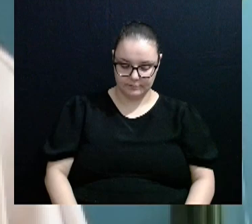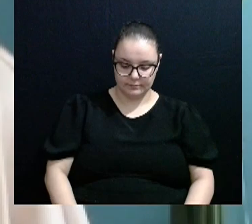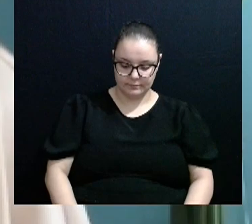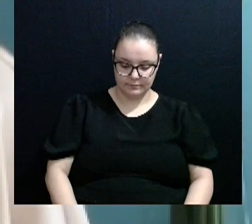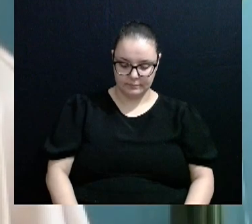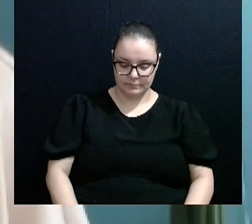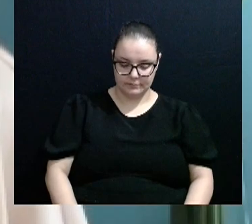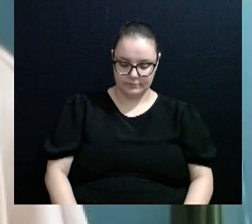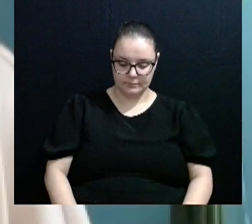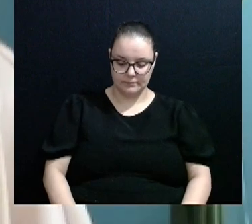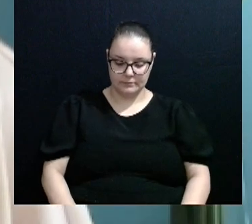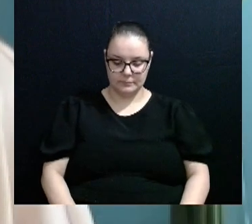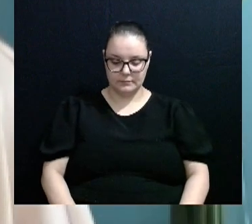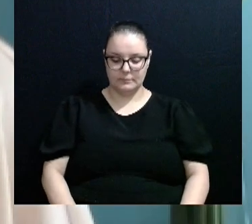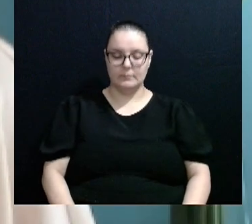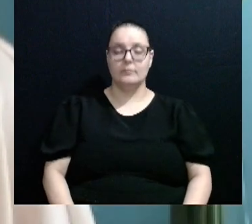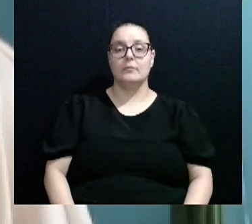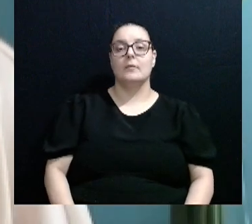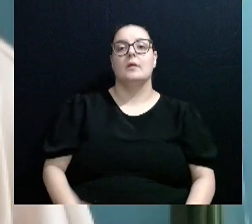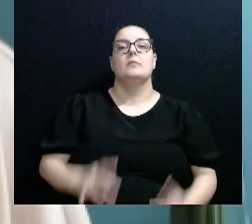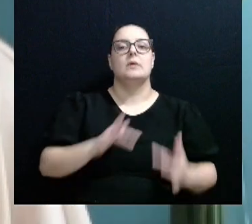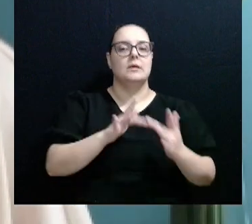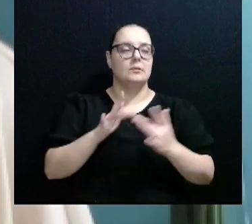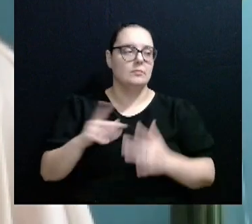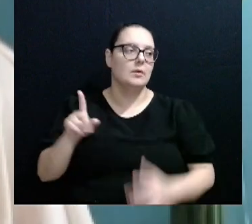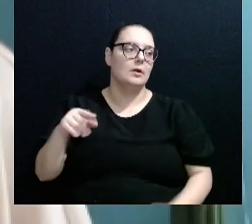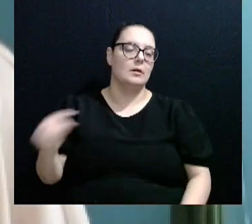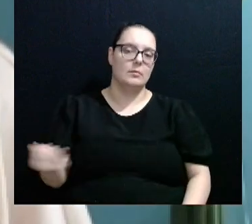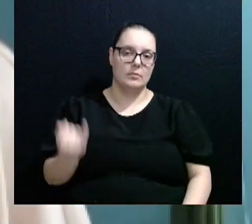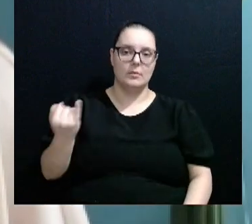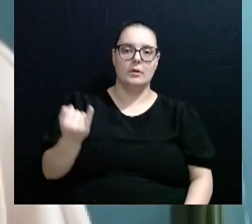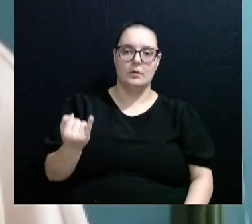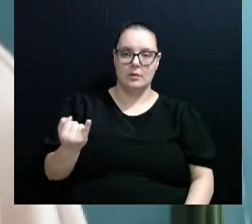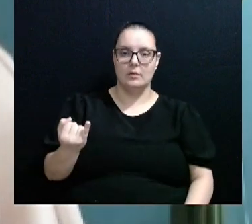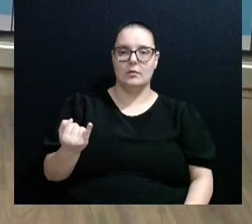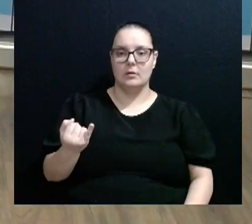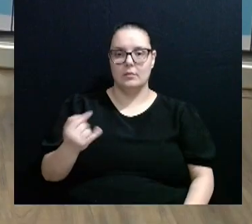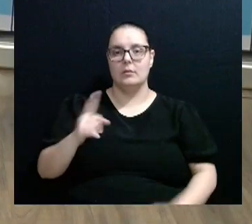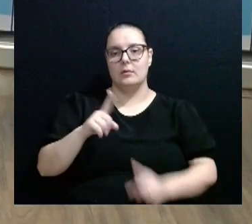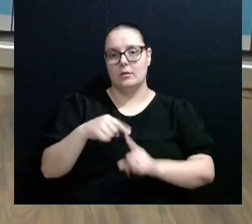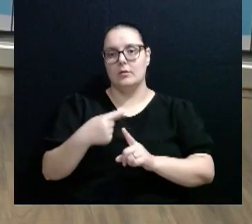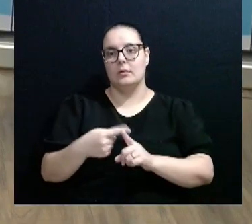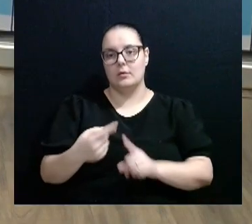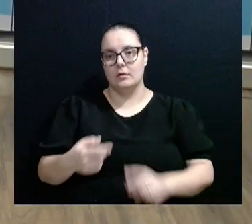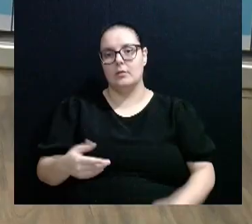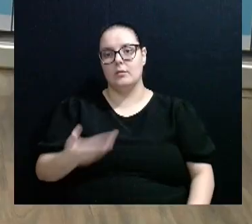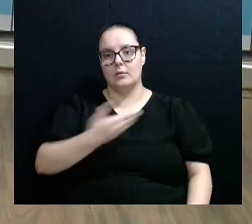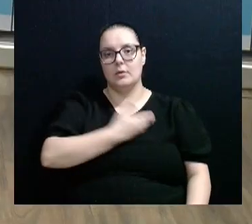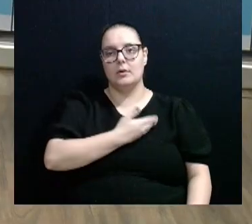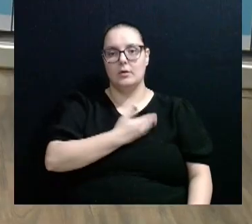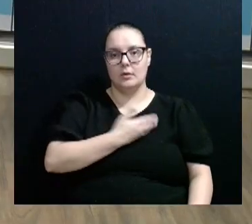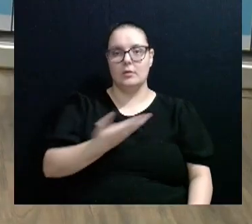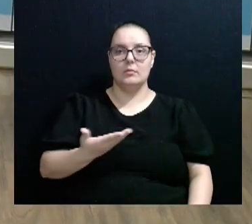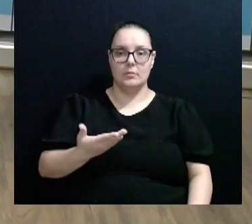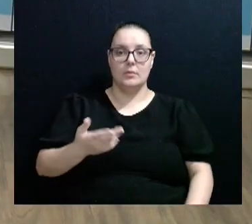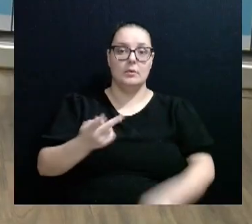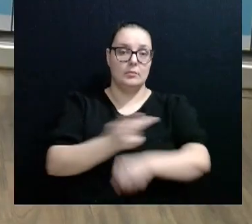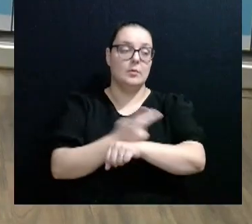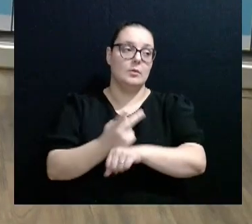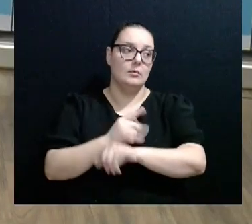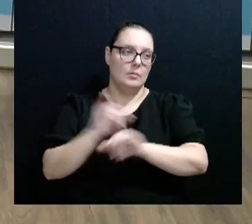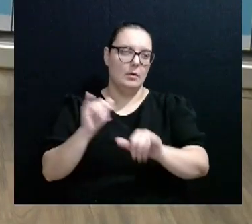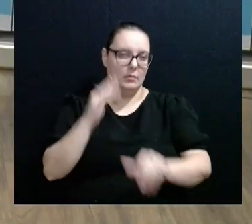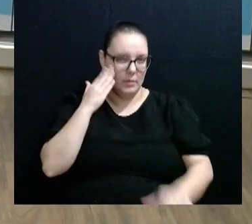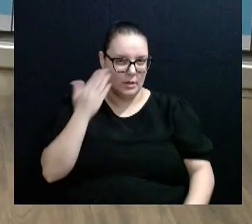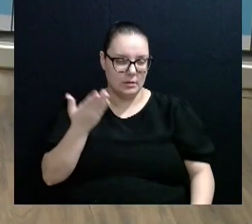é fundamental. Para quem Dizer ativamente para os seus amigos que você está procurando, sabe? Para quem